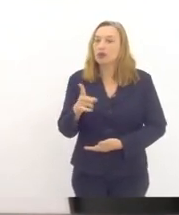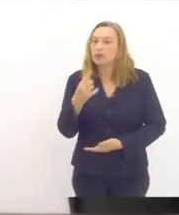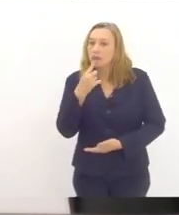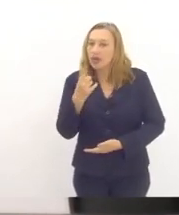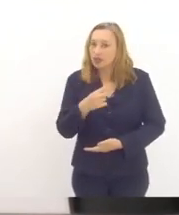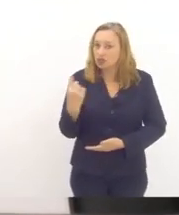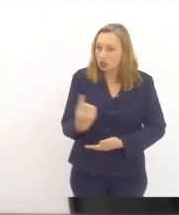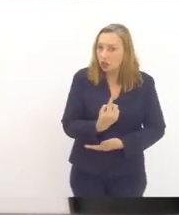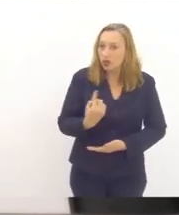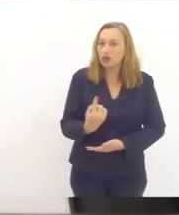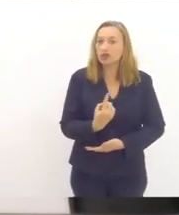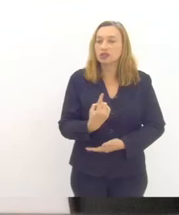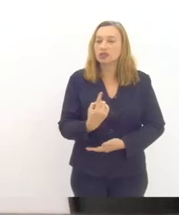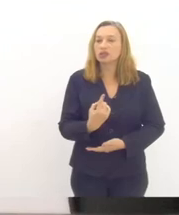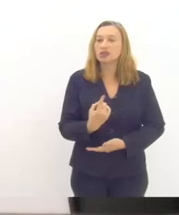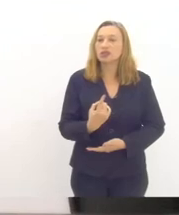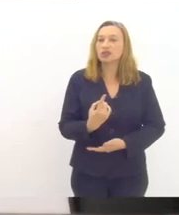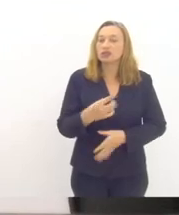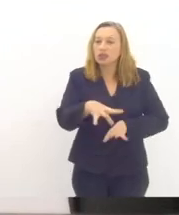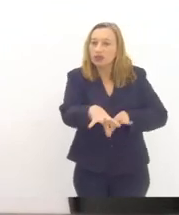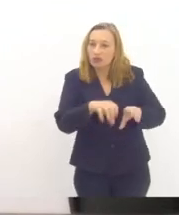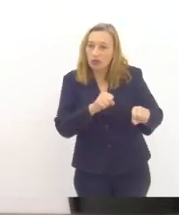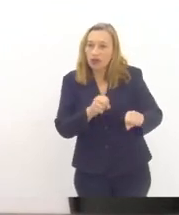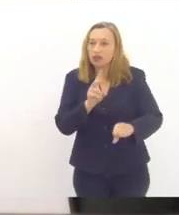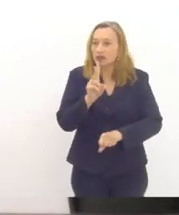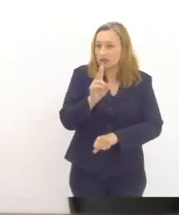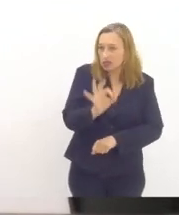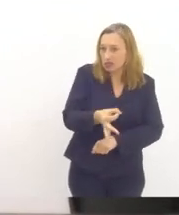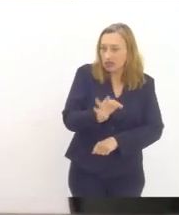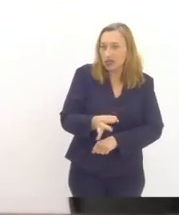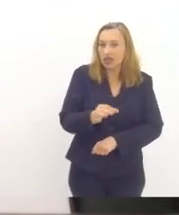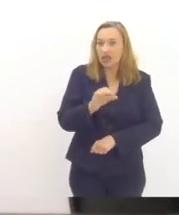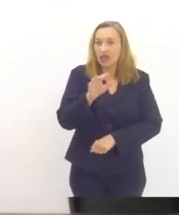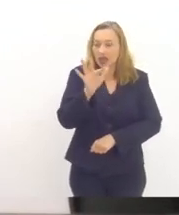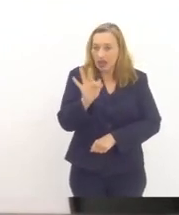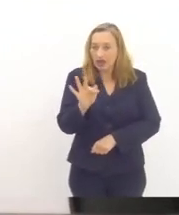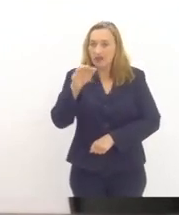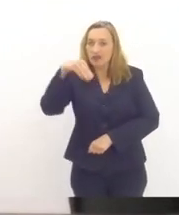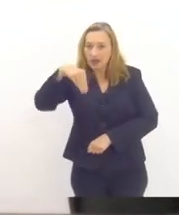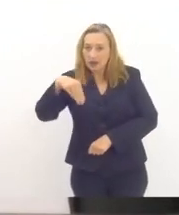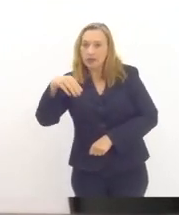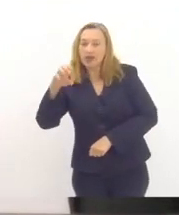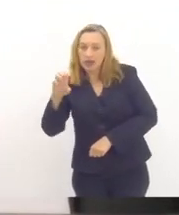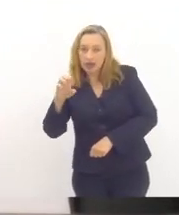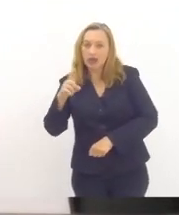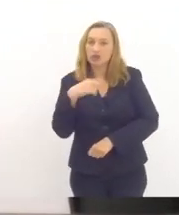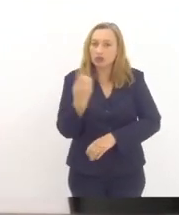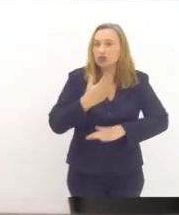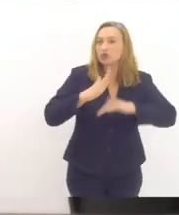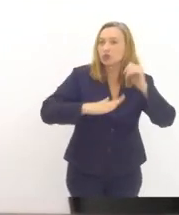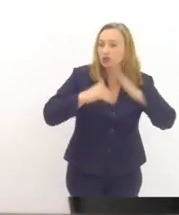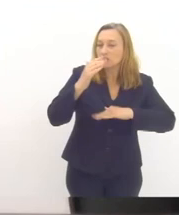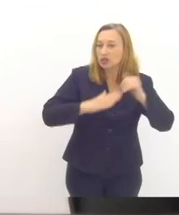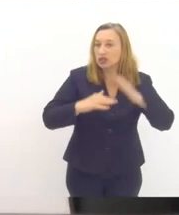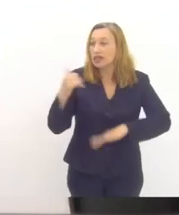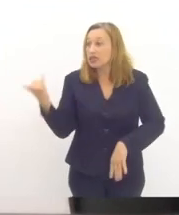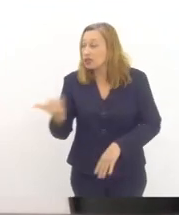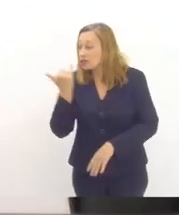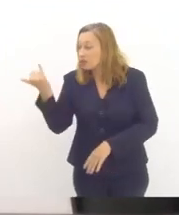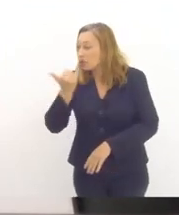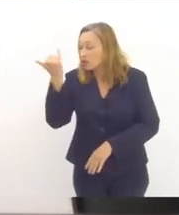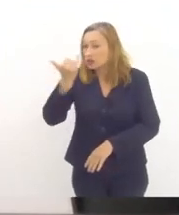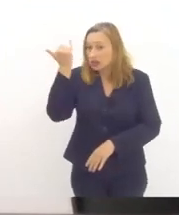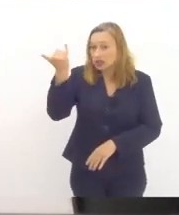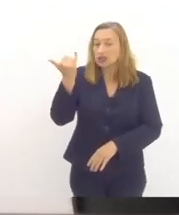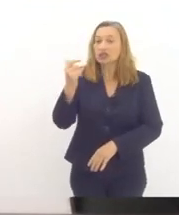né, da formação garantida pela FME, né, dos nossos profissionais. Achamos importante que a